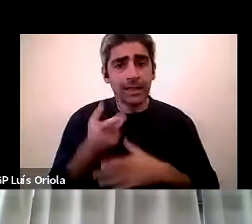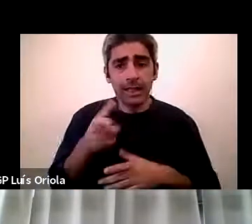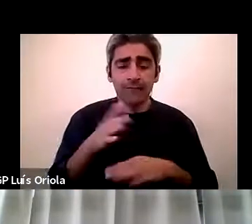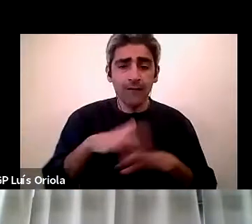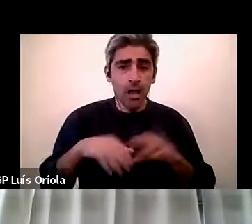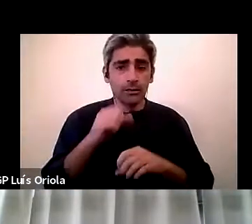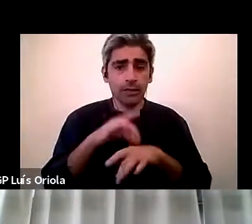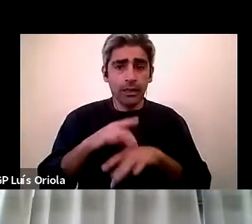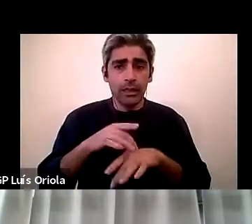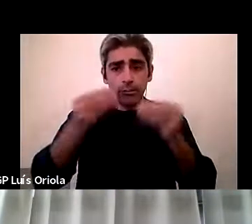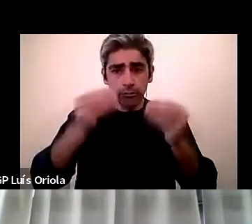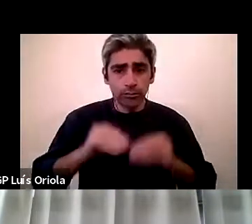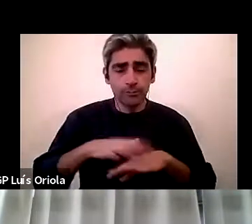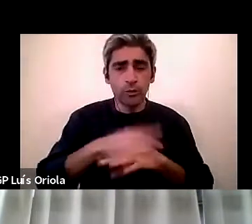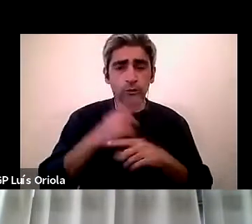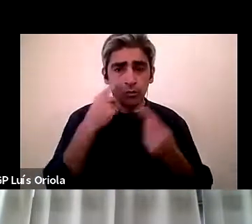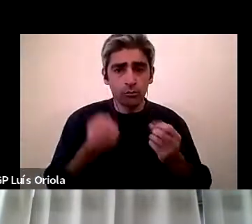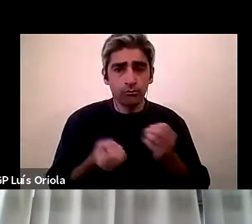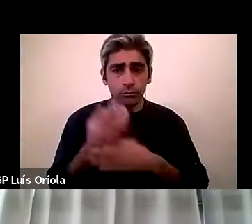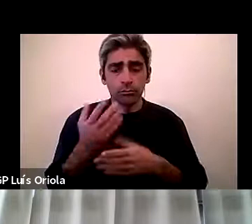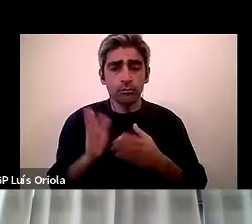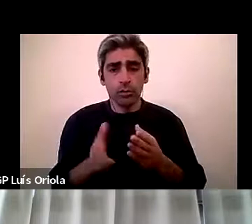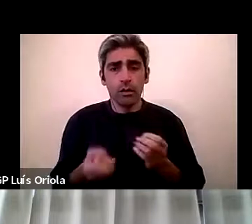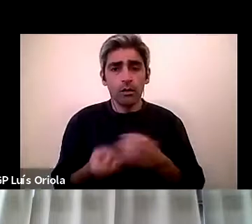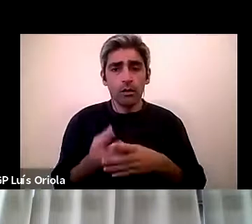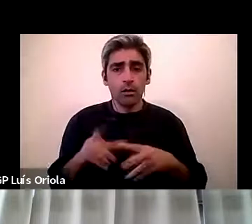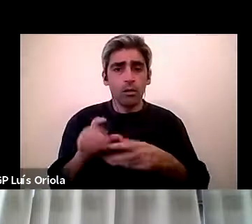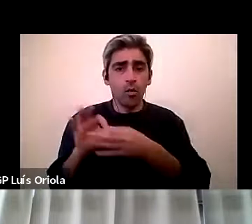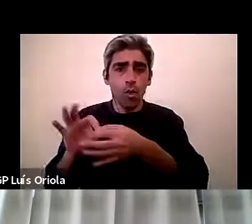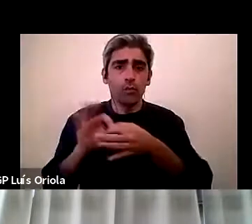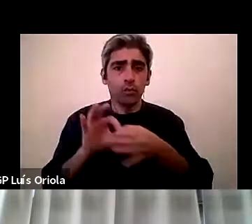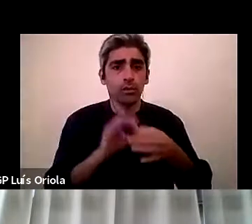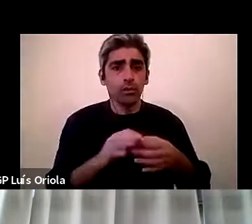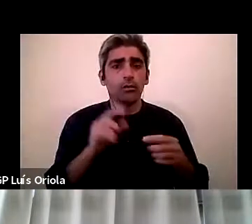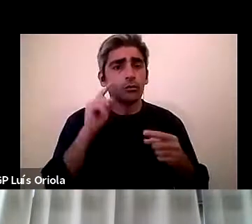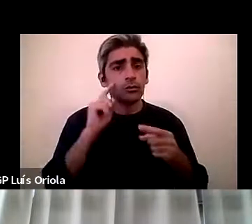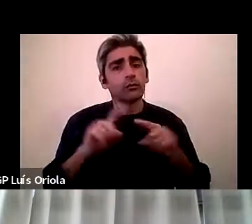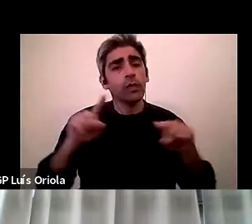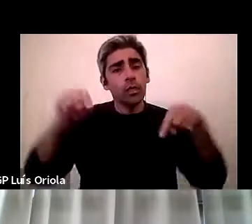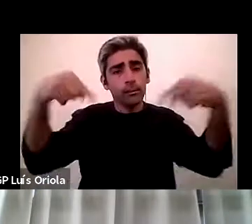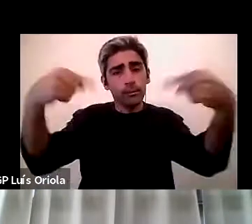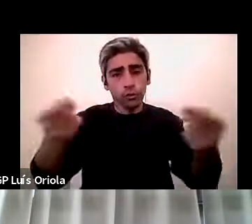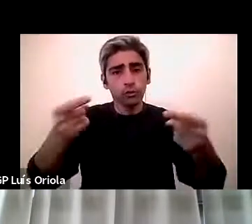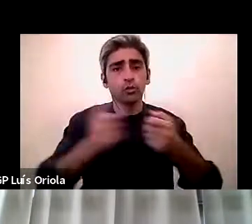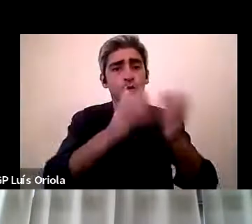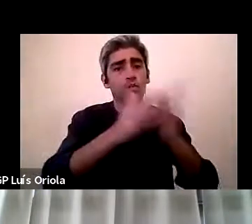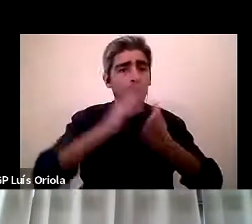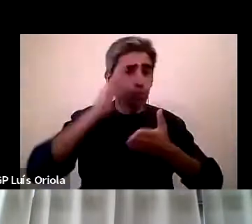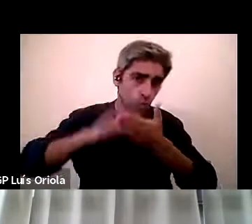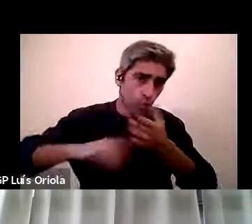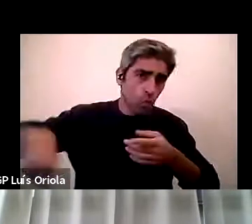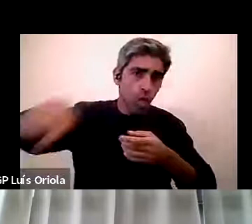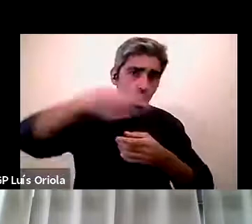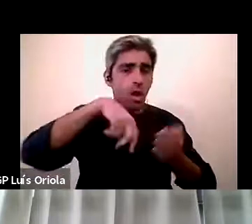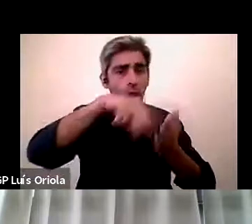todos estes guias que a administração pública está a desenvolver de forma colaborativa é para que depois todos os colegas possam